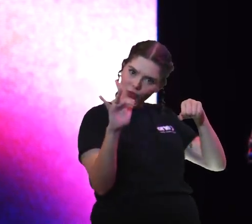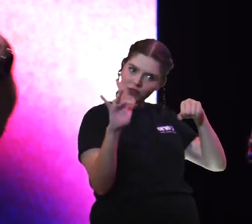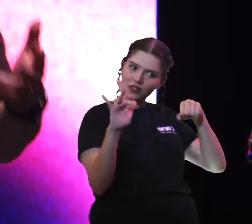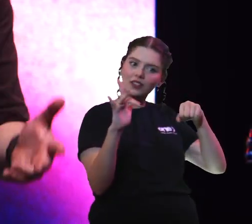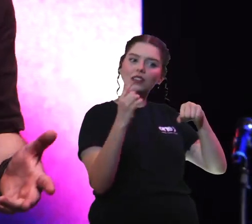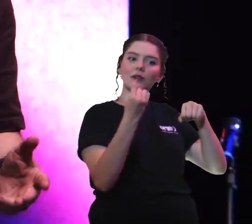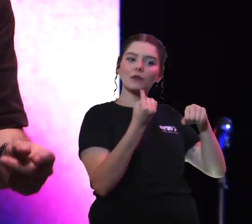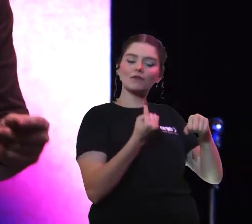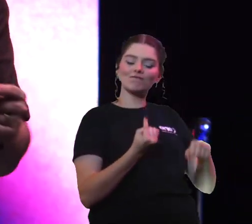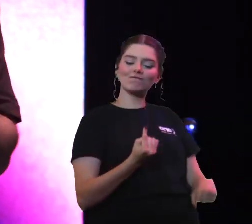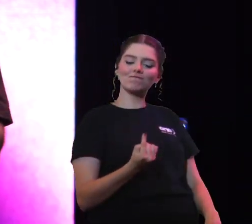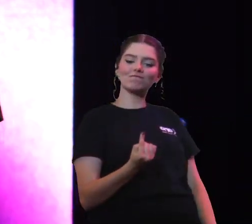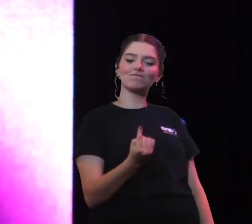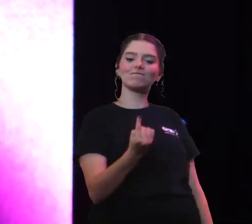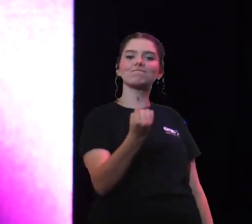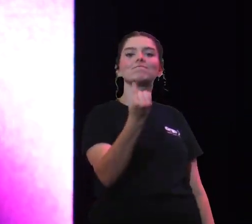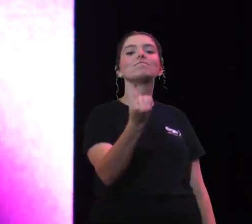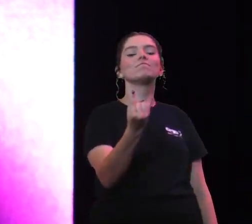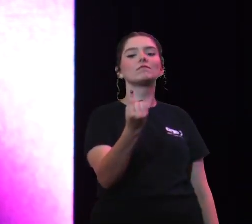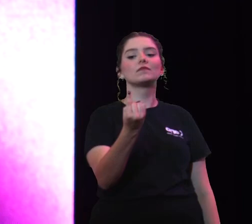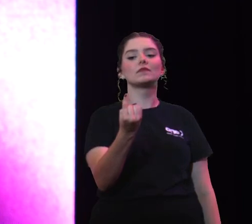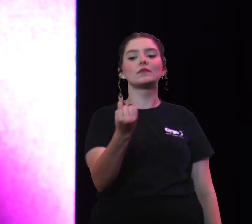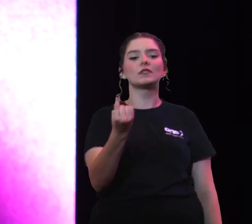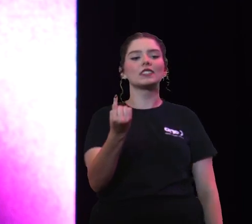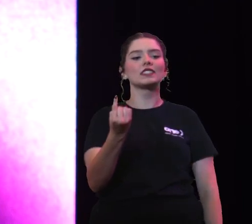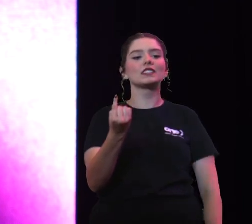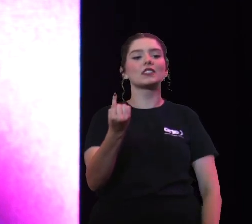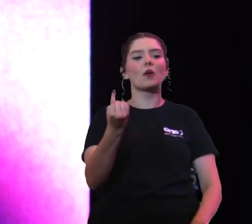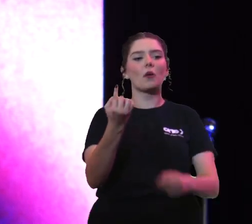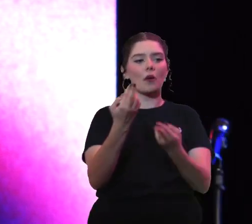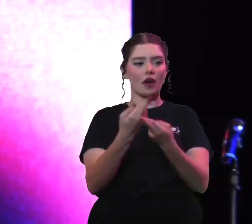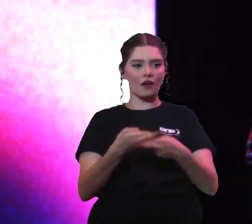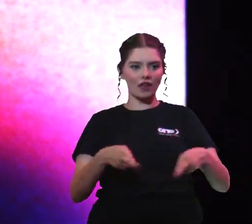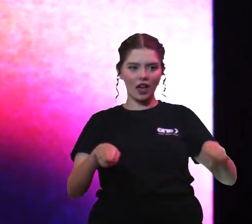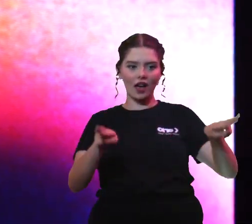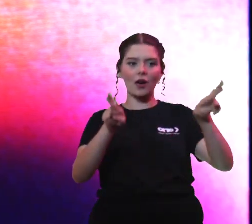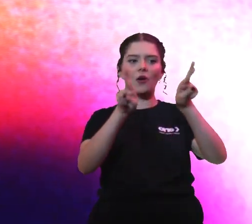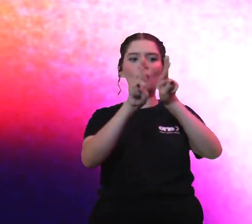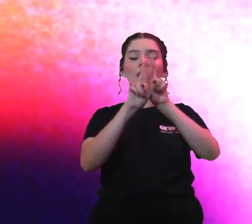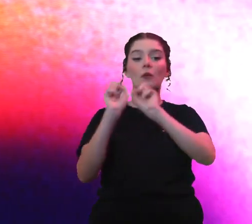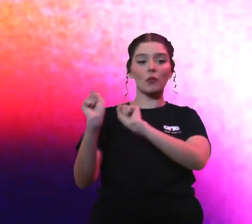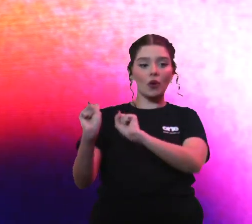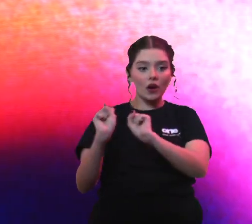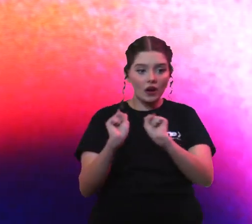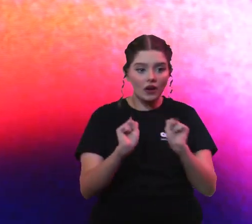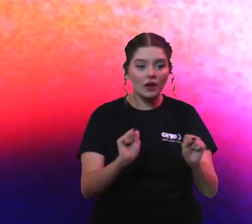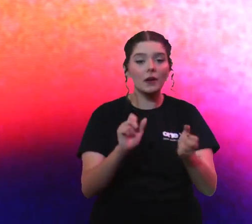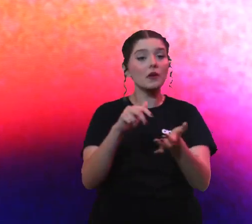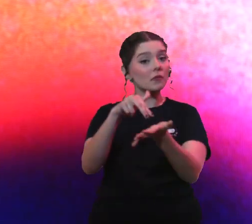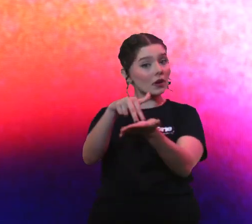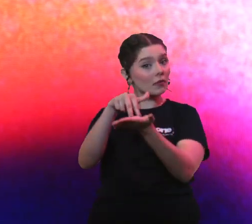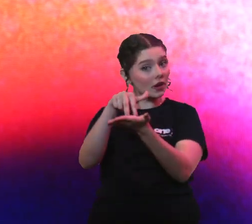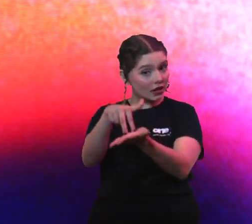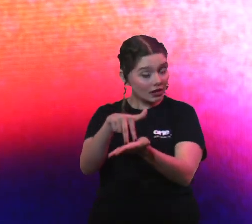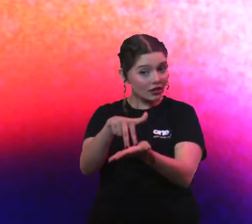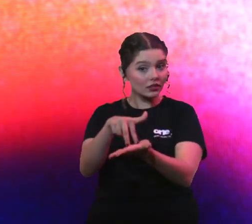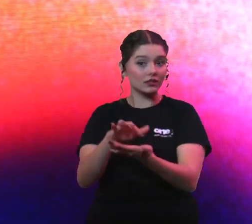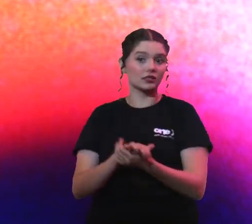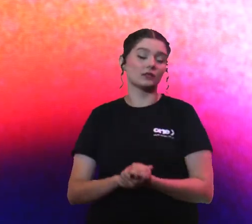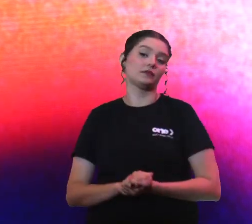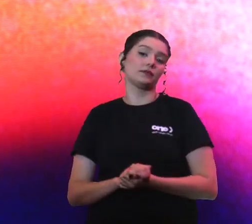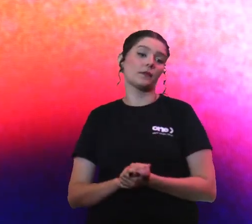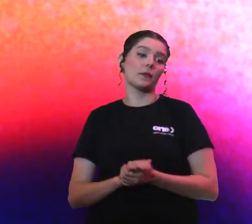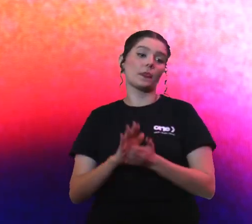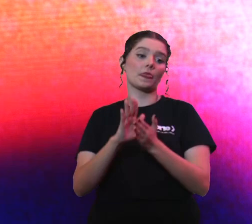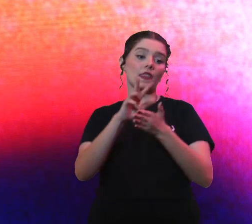que dão trabalho para conseguir, eles são refinados, potencializados e permanecem. E é por isso que o